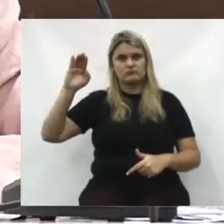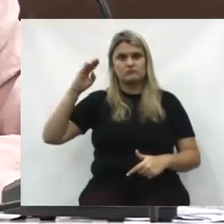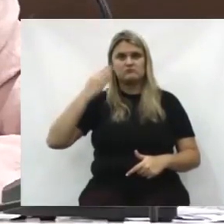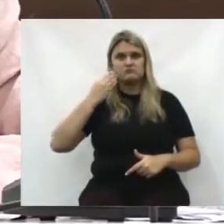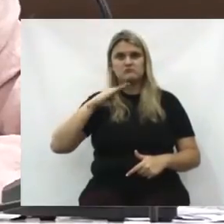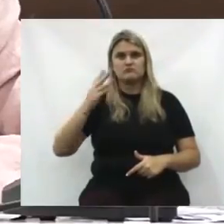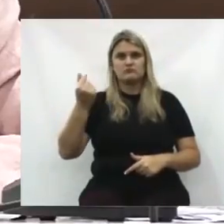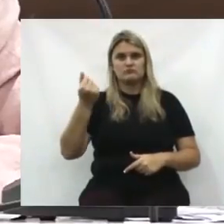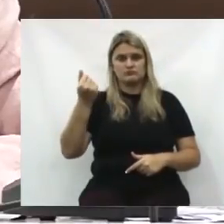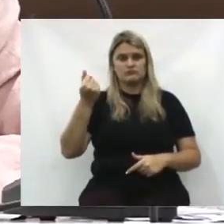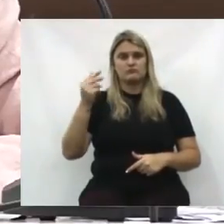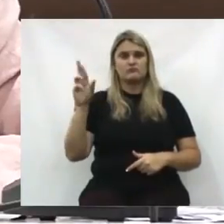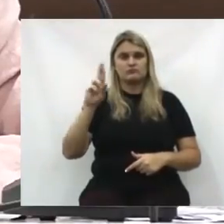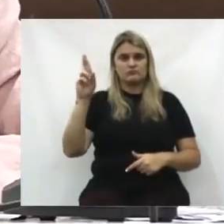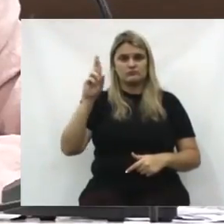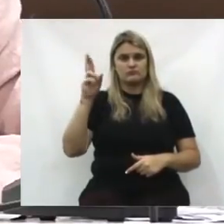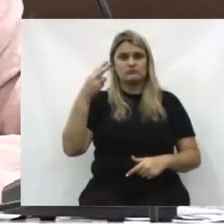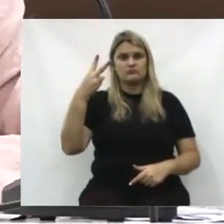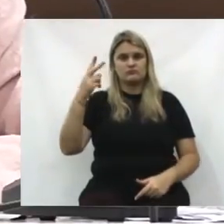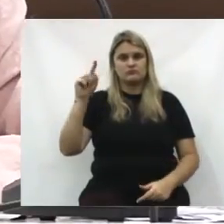149,2 bilhões de reais,